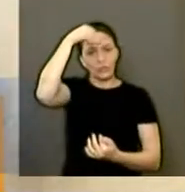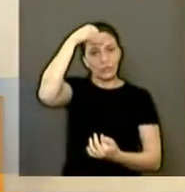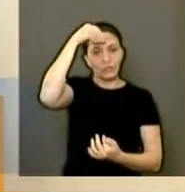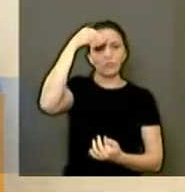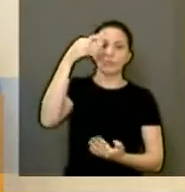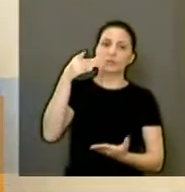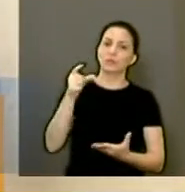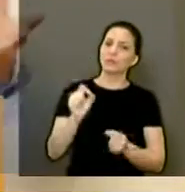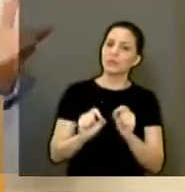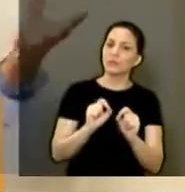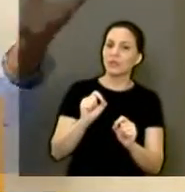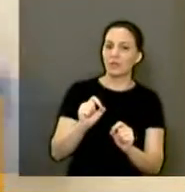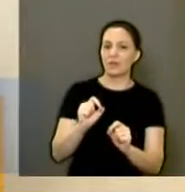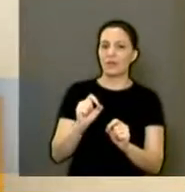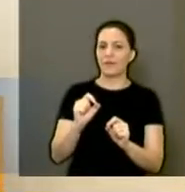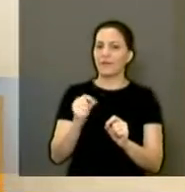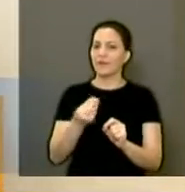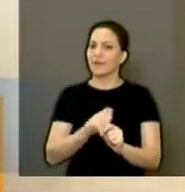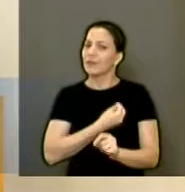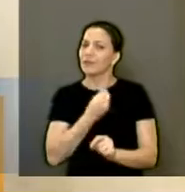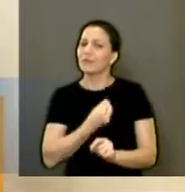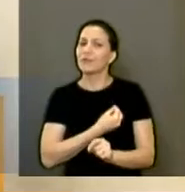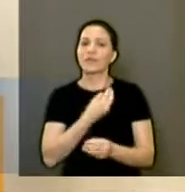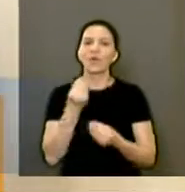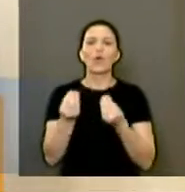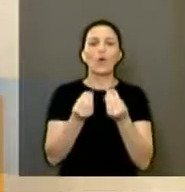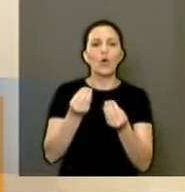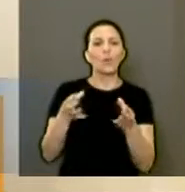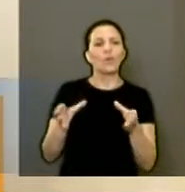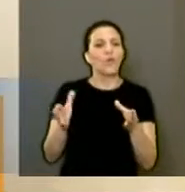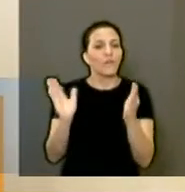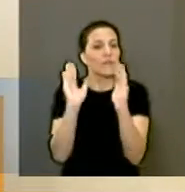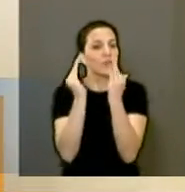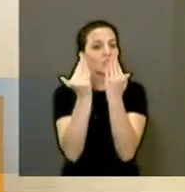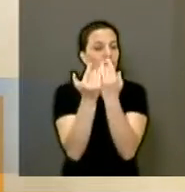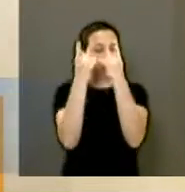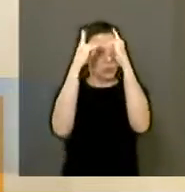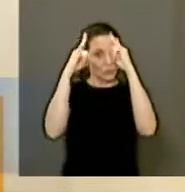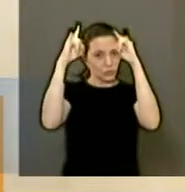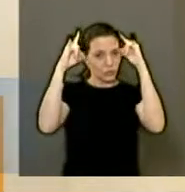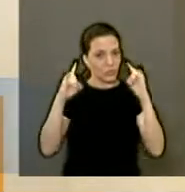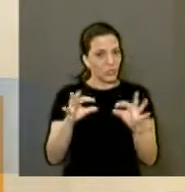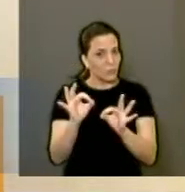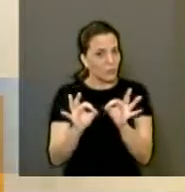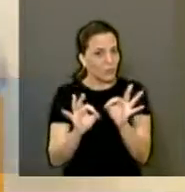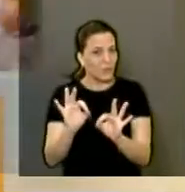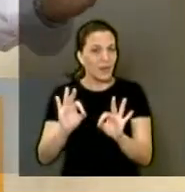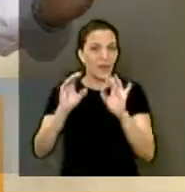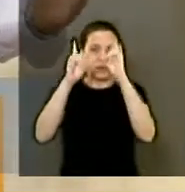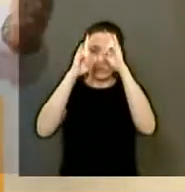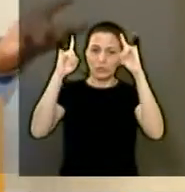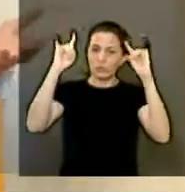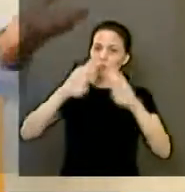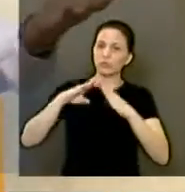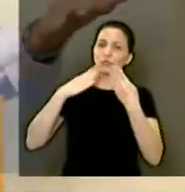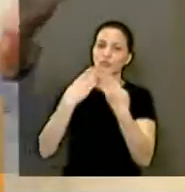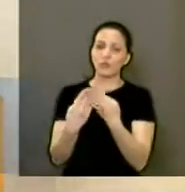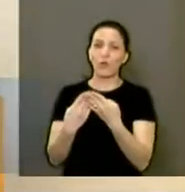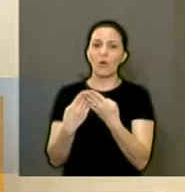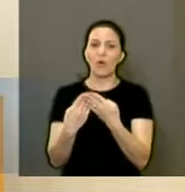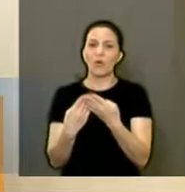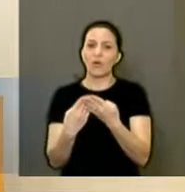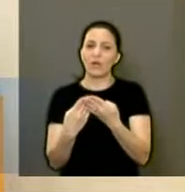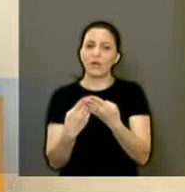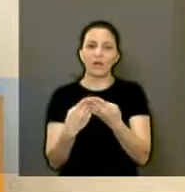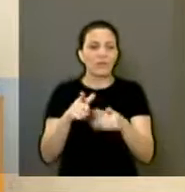sobrinho eles comem vivido ali eu não posso pegar hoje fechar aquele circo e montar o circo escola o pessoal da minha família não sabe fazer outra